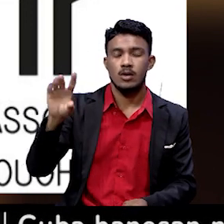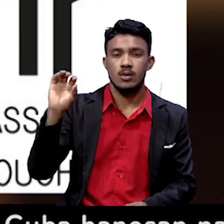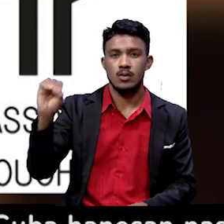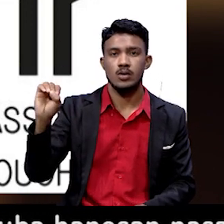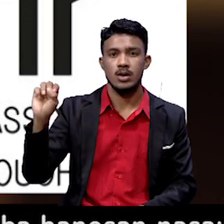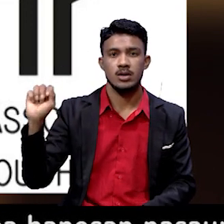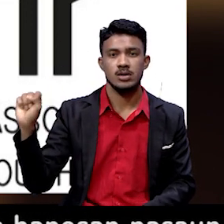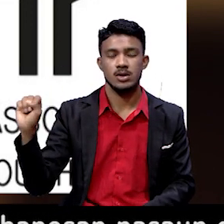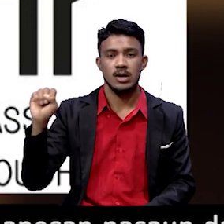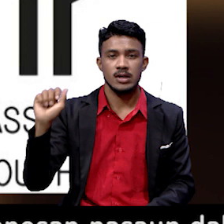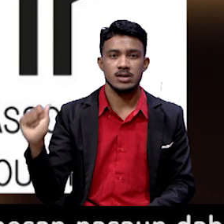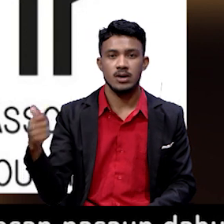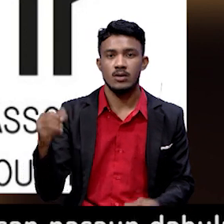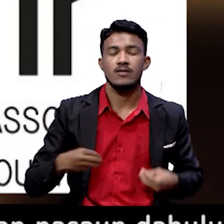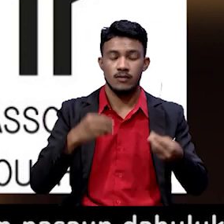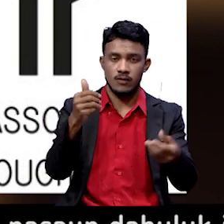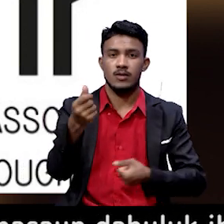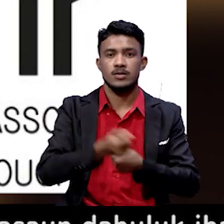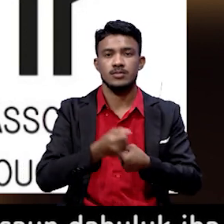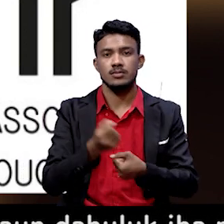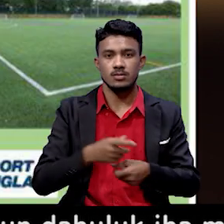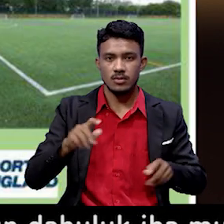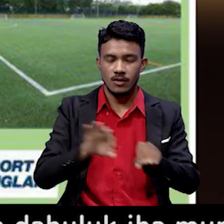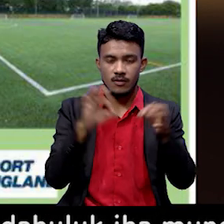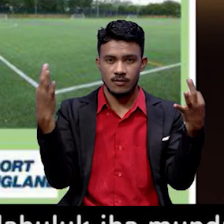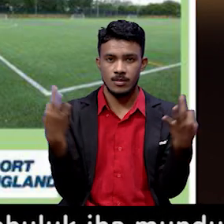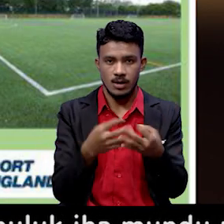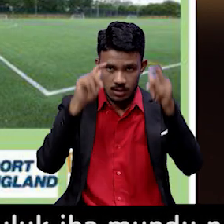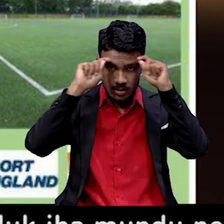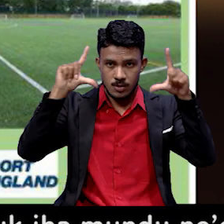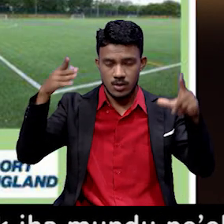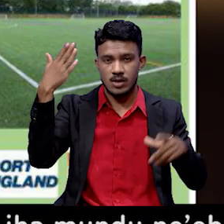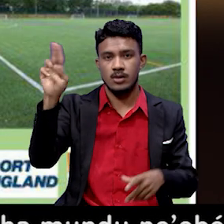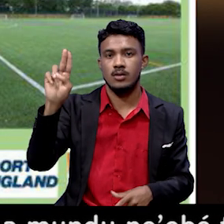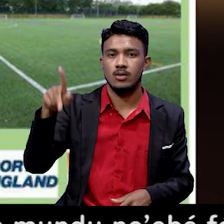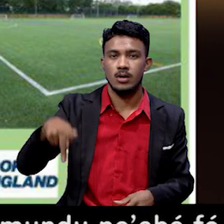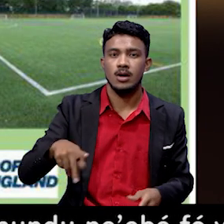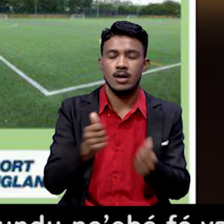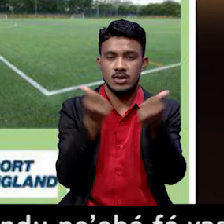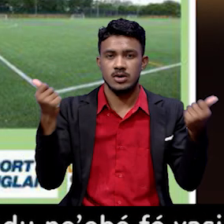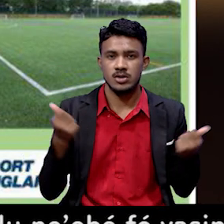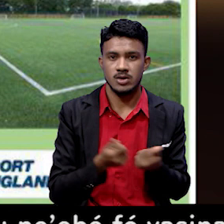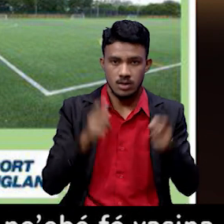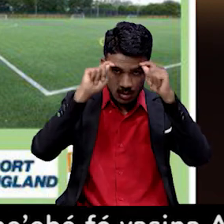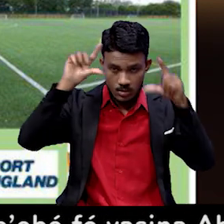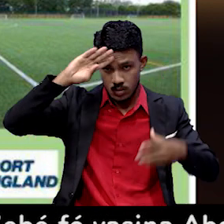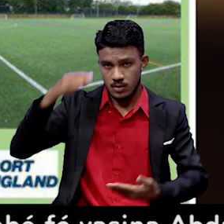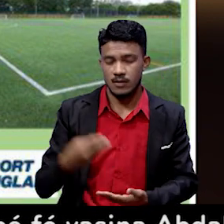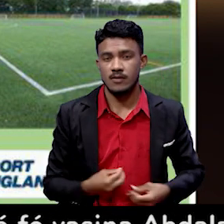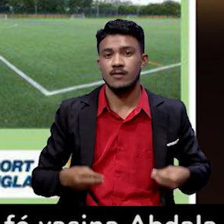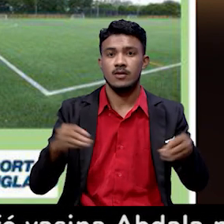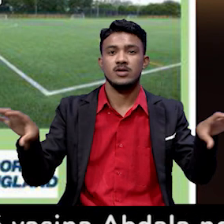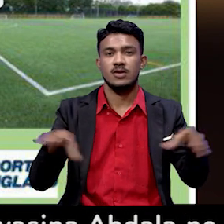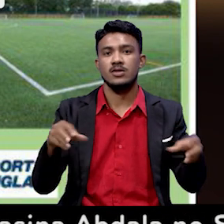fo suporta ba familia Timor-oan iha Peterbrook. Durante ne, Asociação Timor-oan iha Peterbrook estabelece servisu